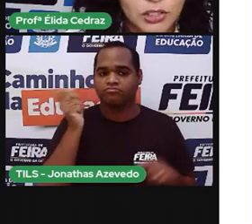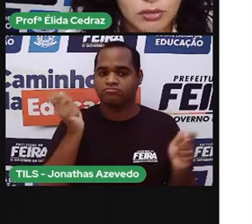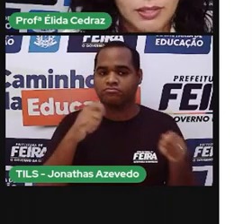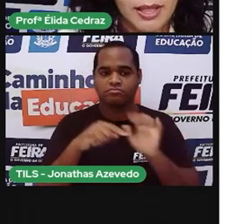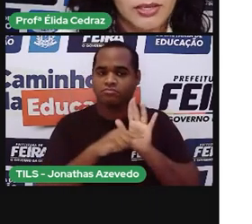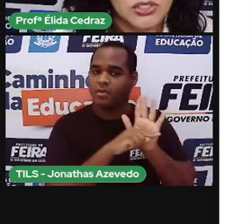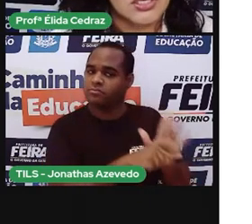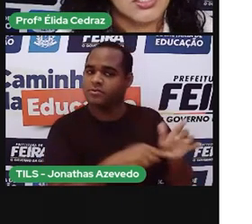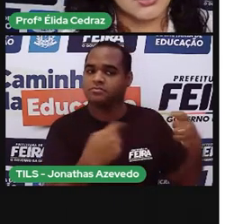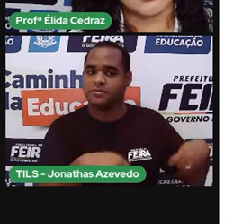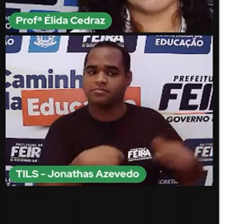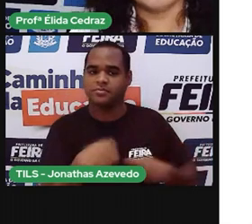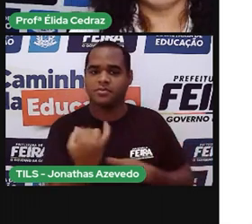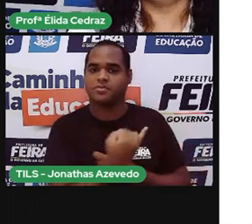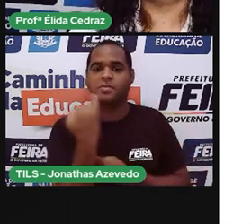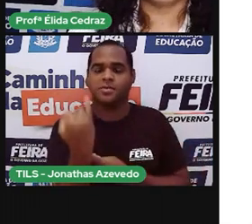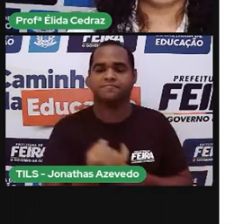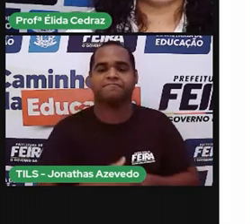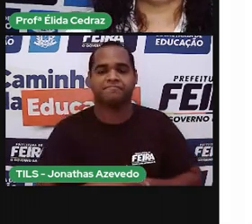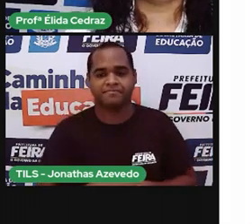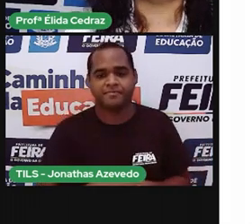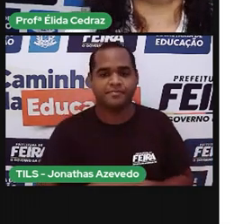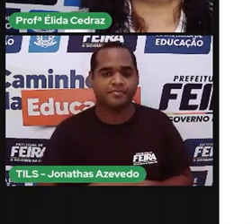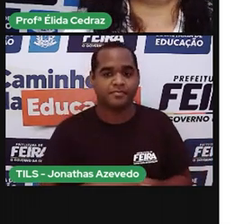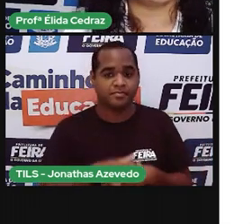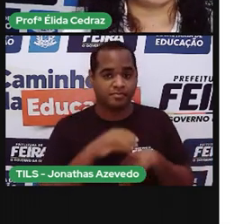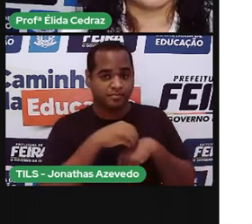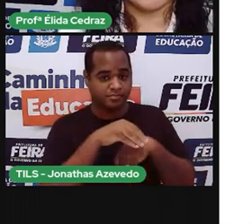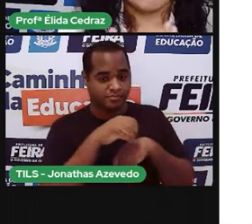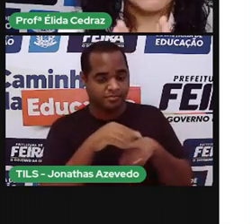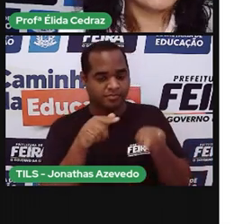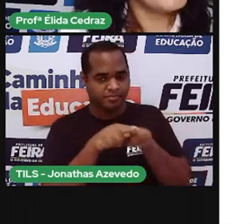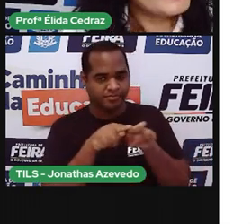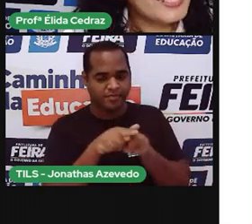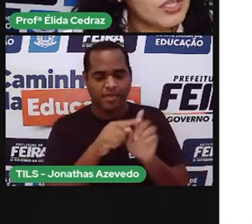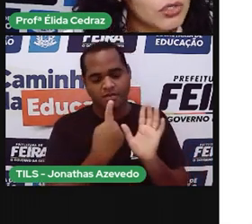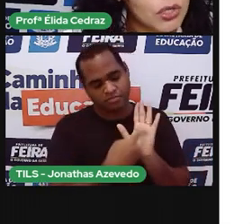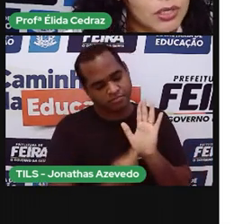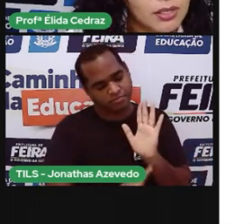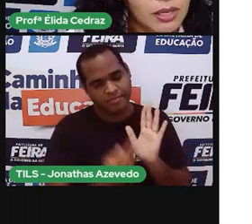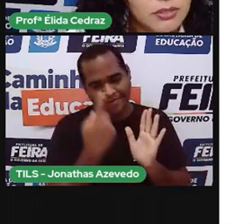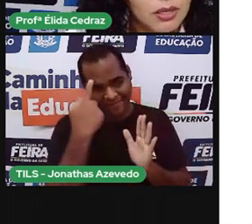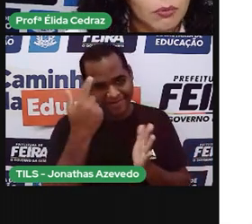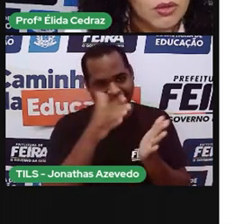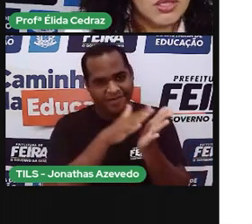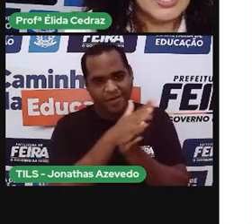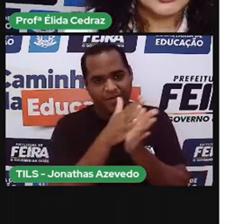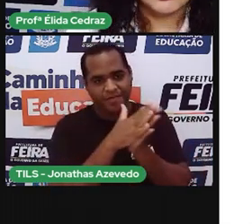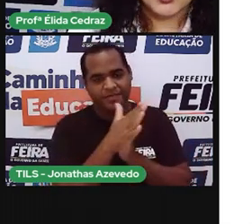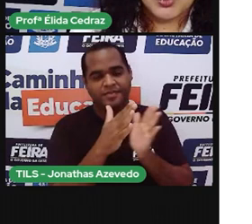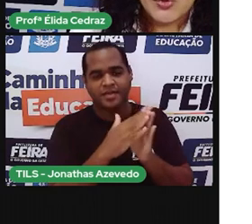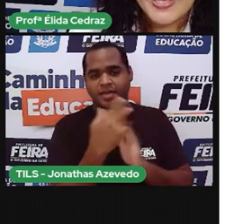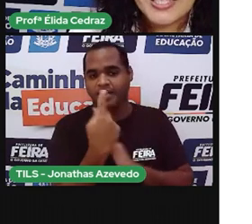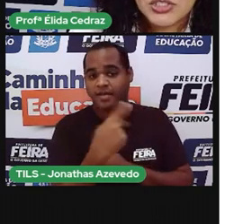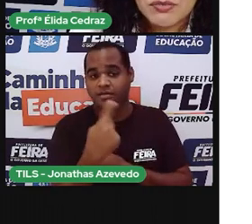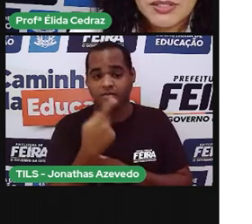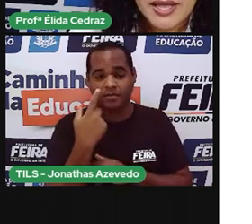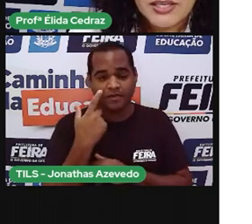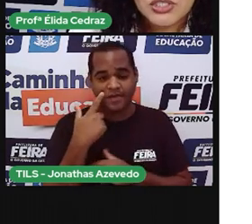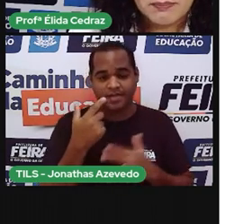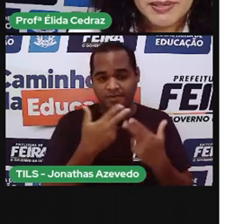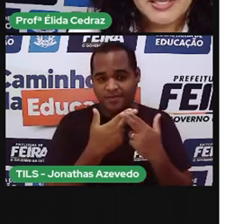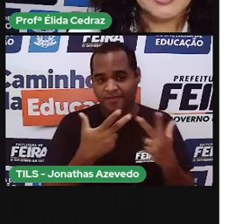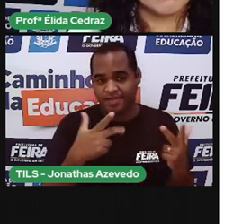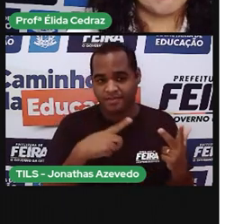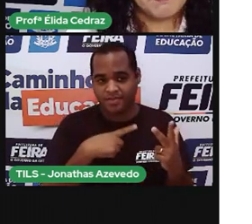importante na hora da atividade então Sigam as orientações do caderno de orientação junto com